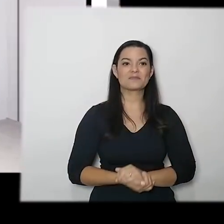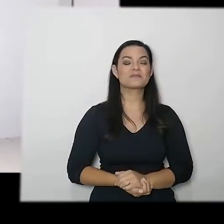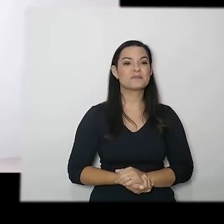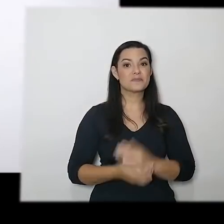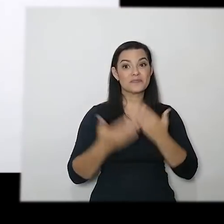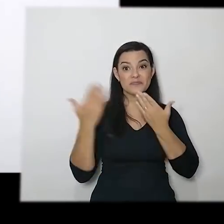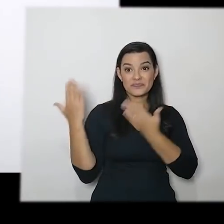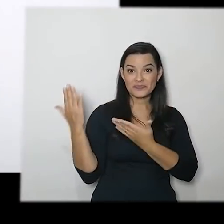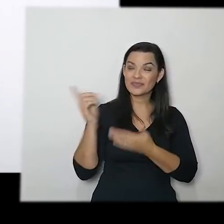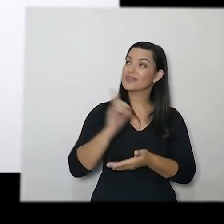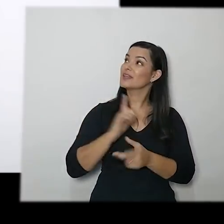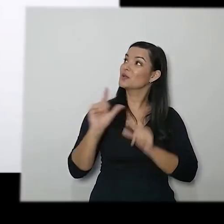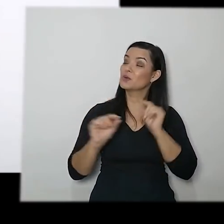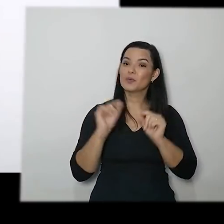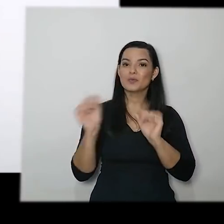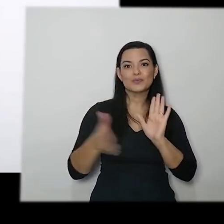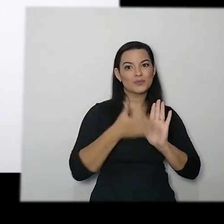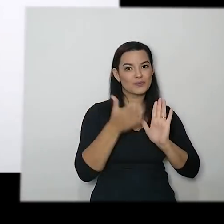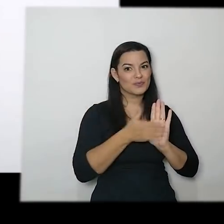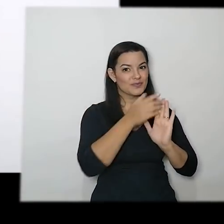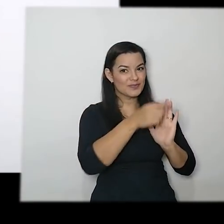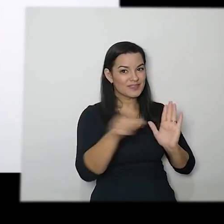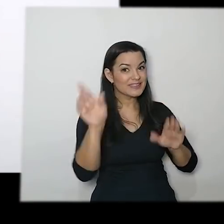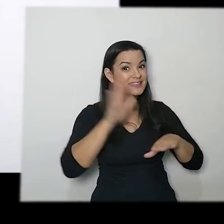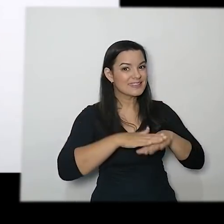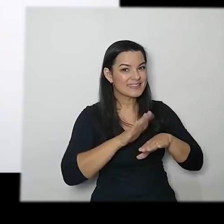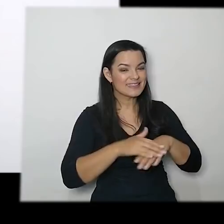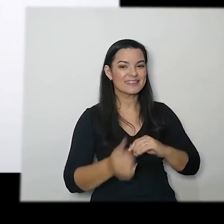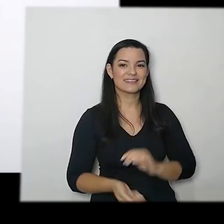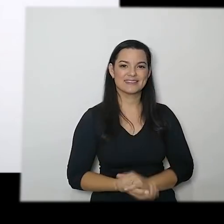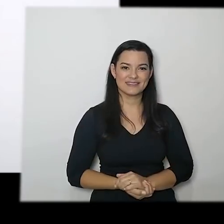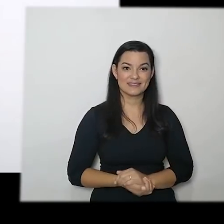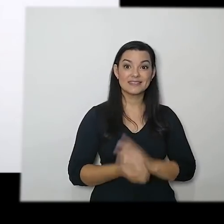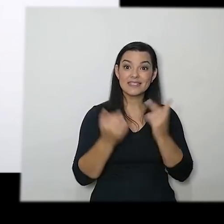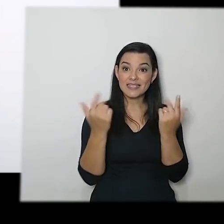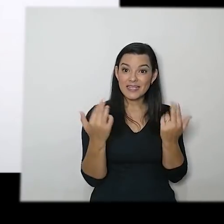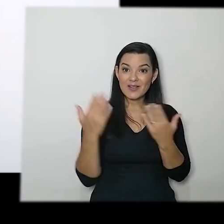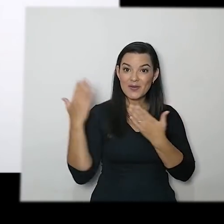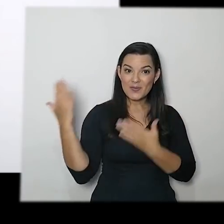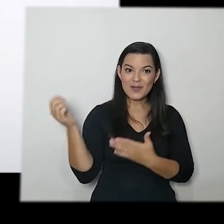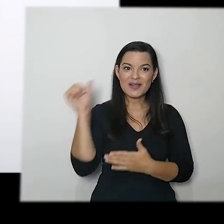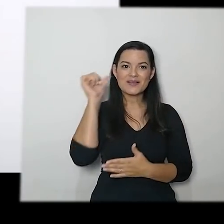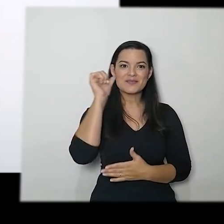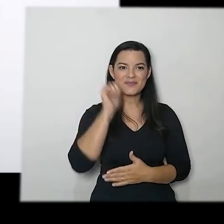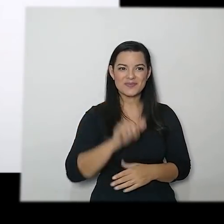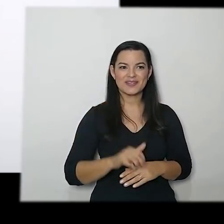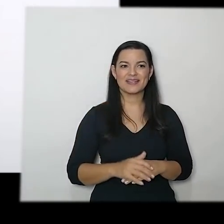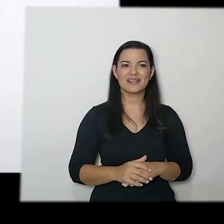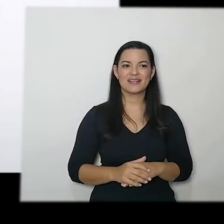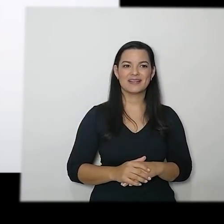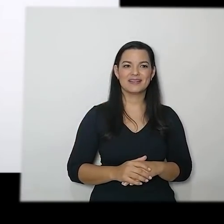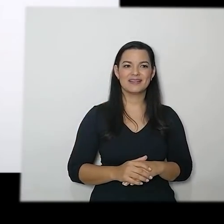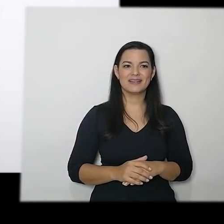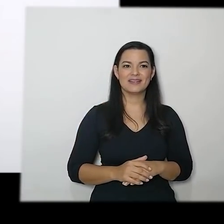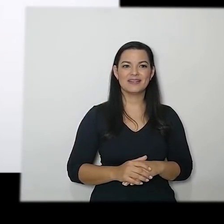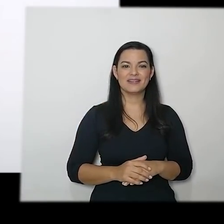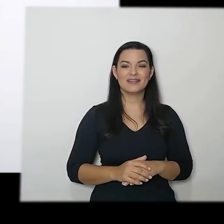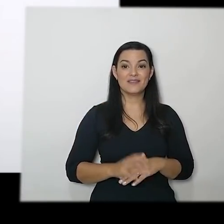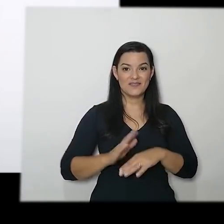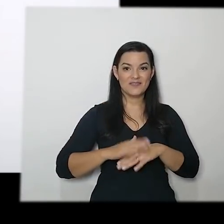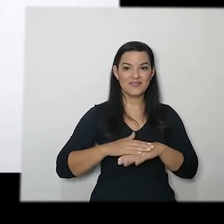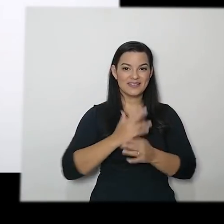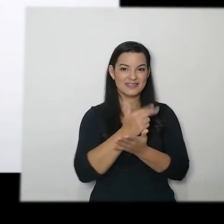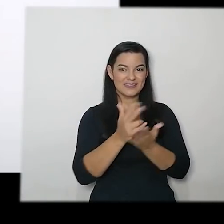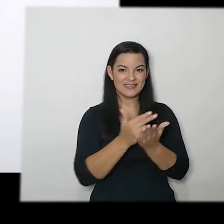Temos então aqui uma proposta para vocês. Assim como Heather Hansen, nós gostaríamos muito que você